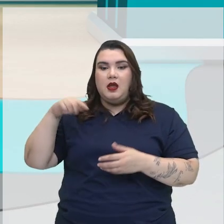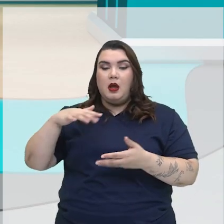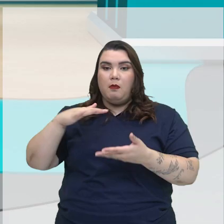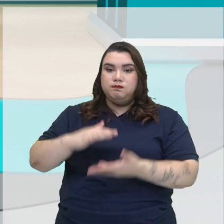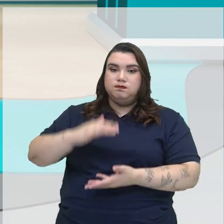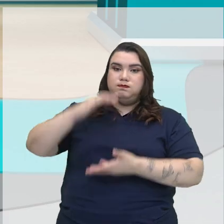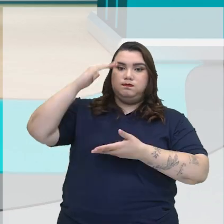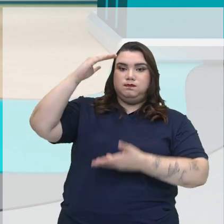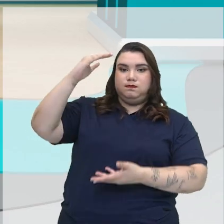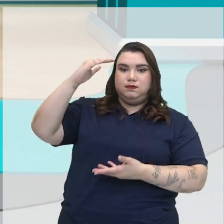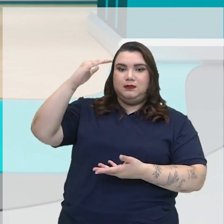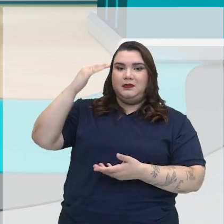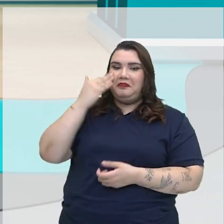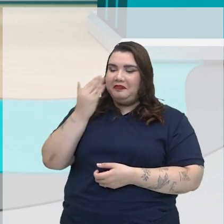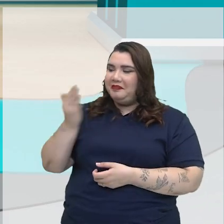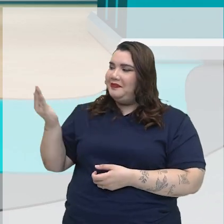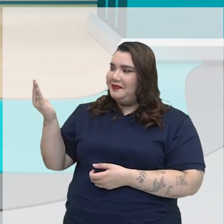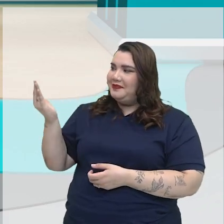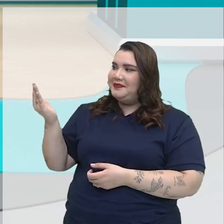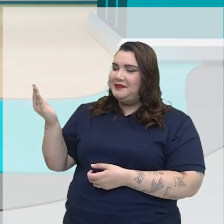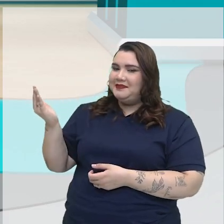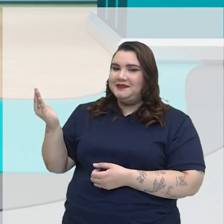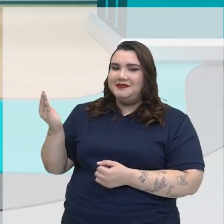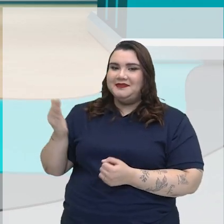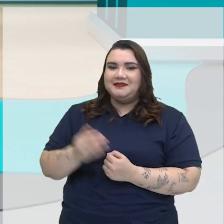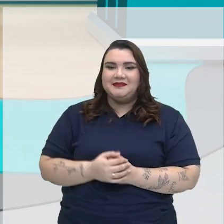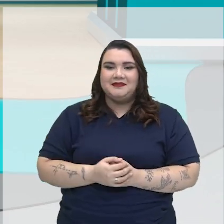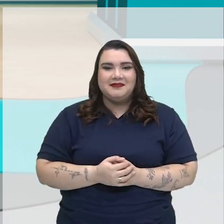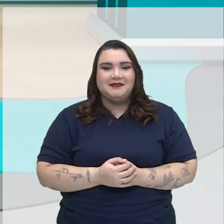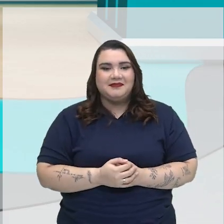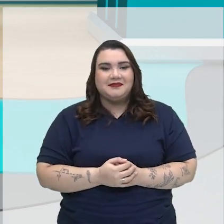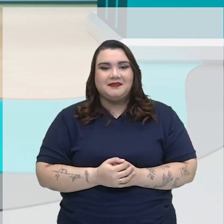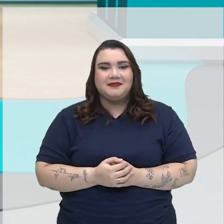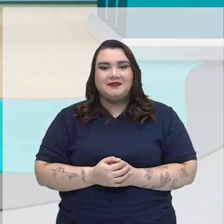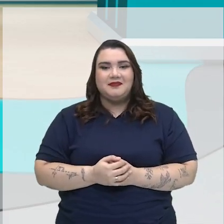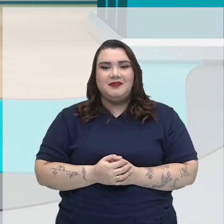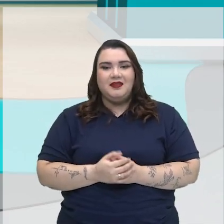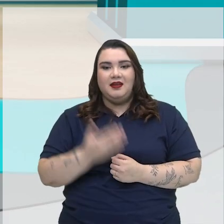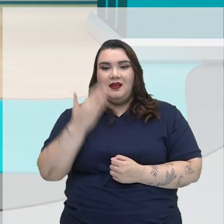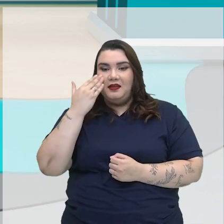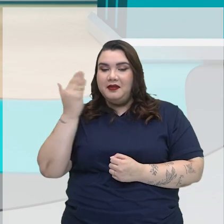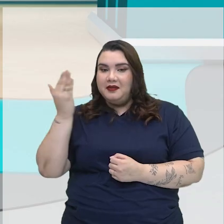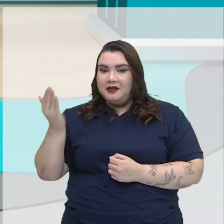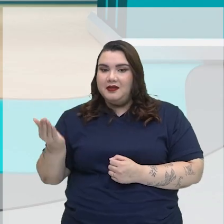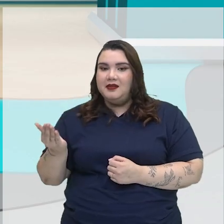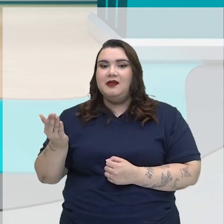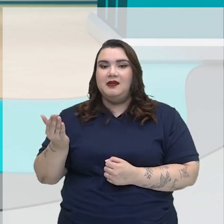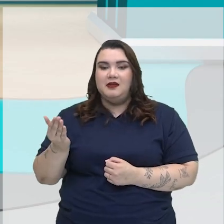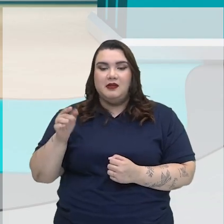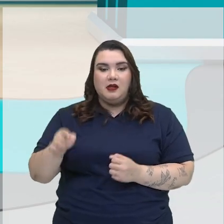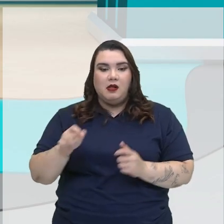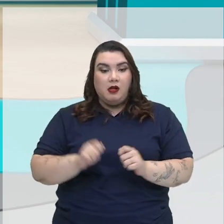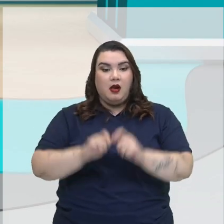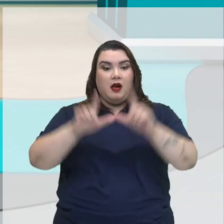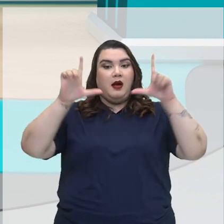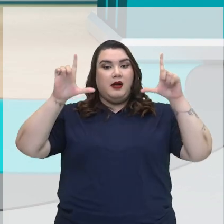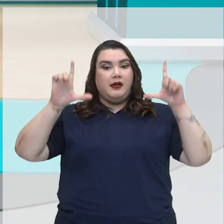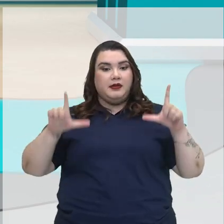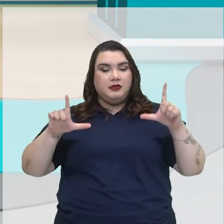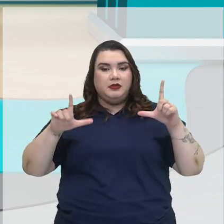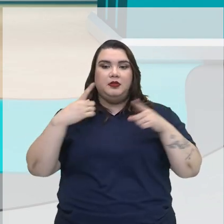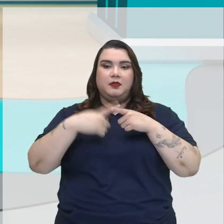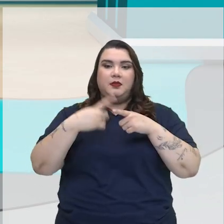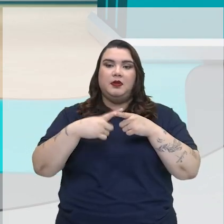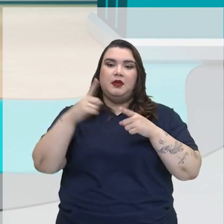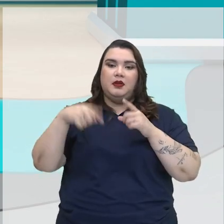ele é esse bebezão que está aqui ao nosso lado. Né? Como nós estamos vendo ele aqui nessa proporção, porque